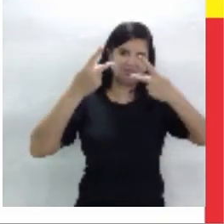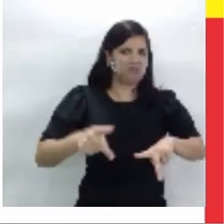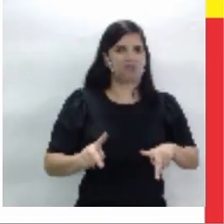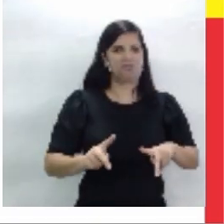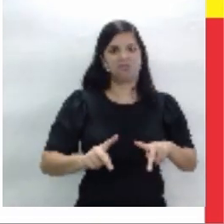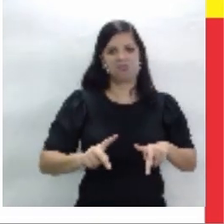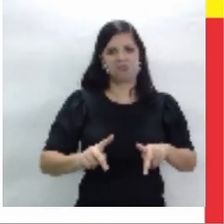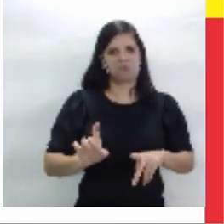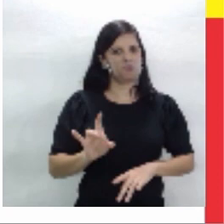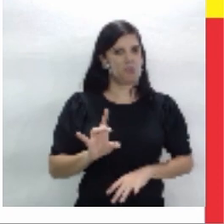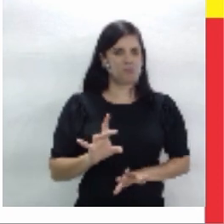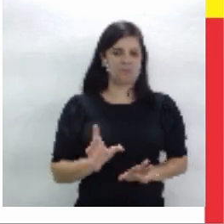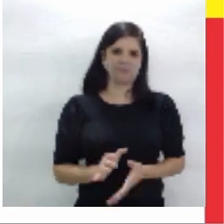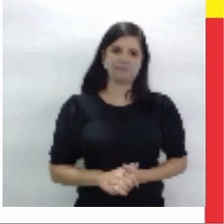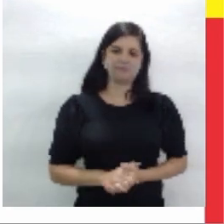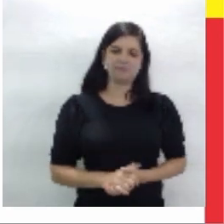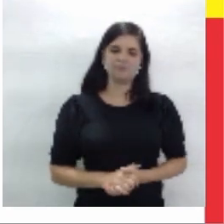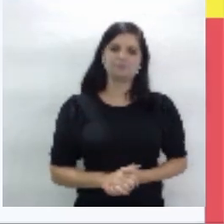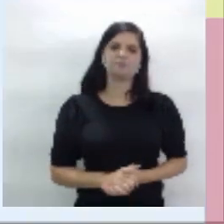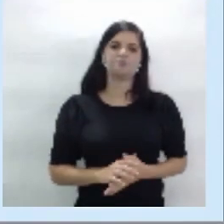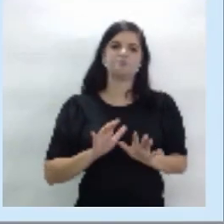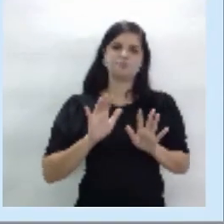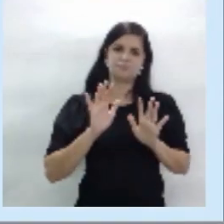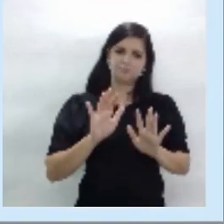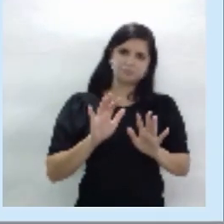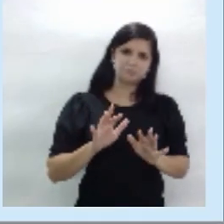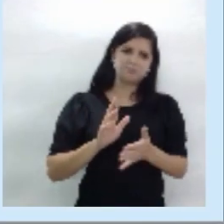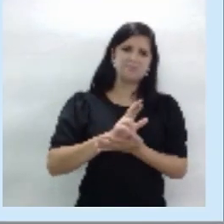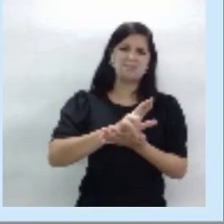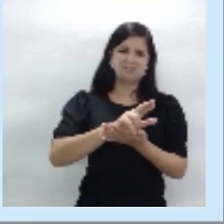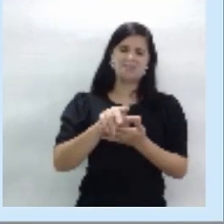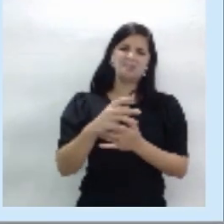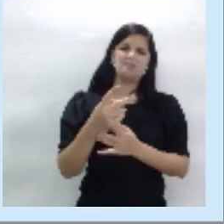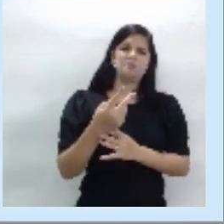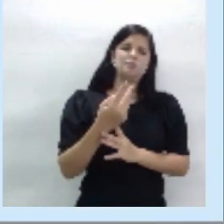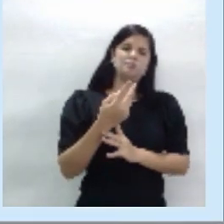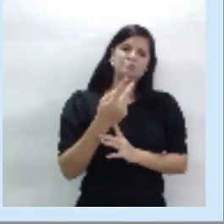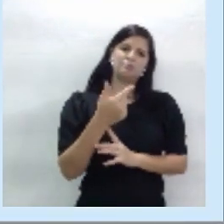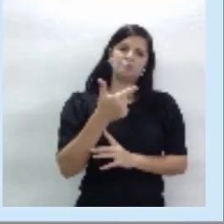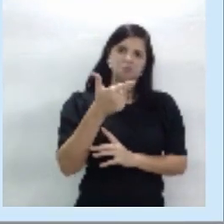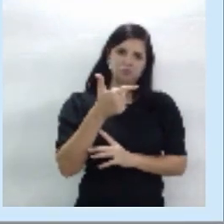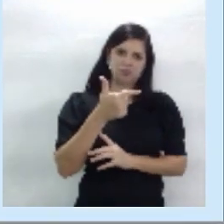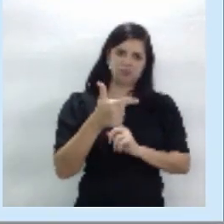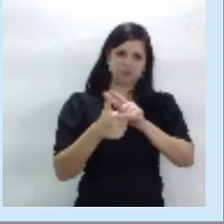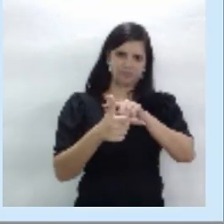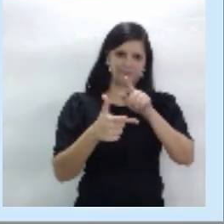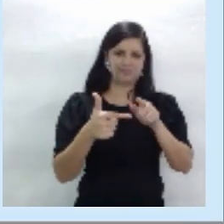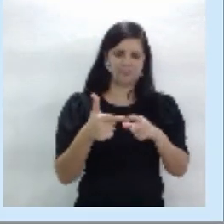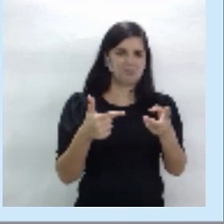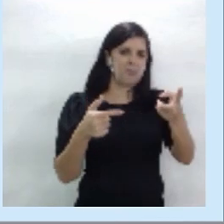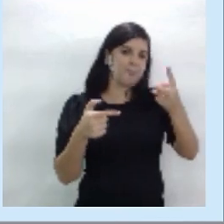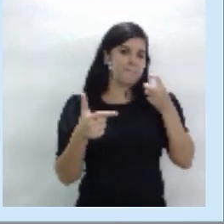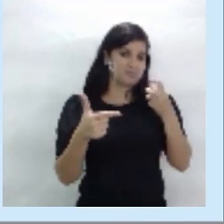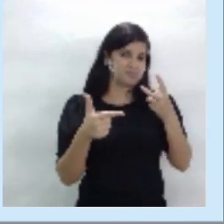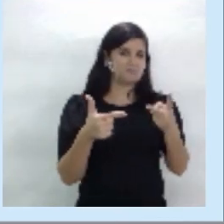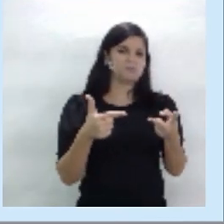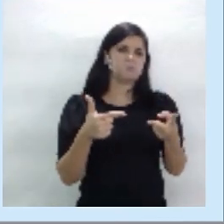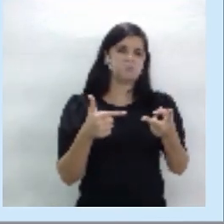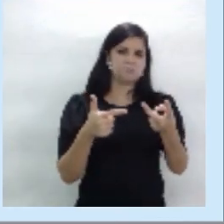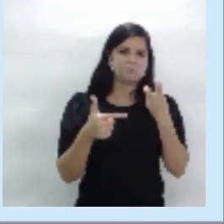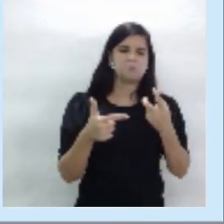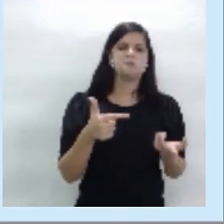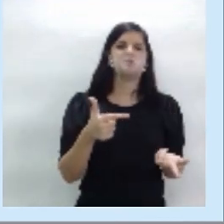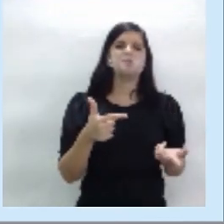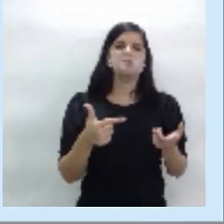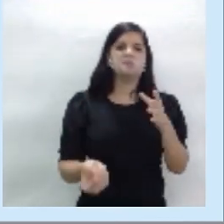natureza mesmo que transformou. Olha para mim, gente. Então, existem duas formas que a gente está observando, né, de se